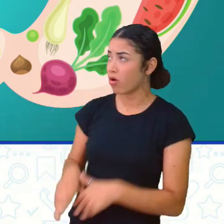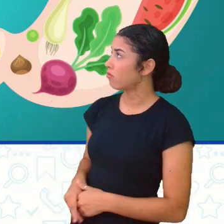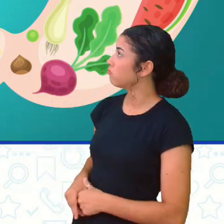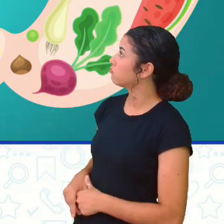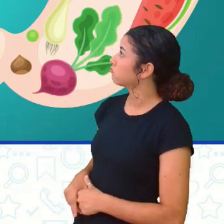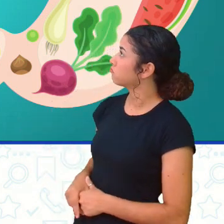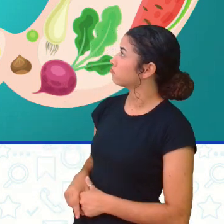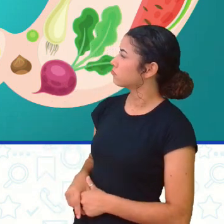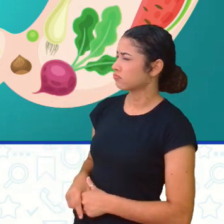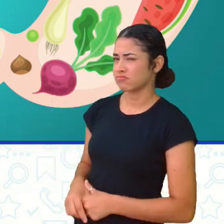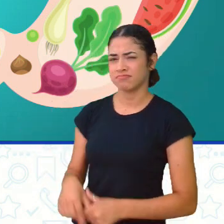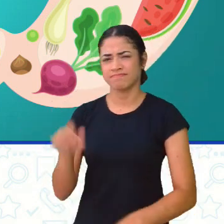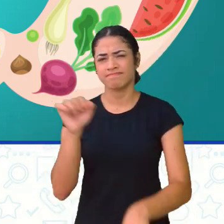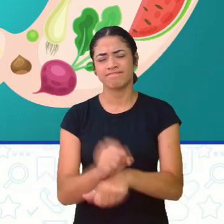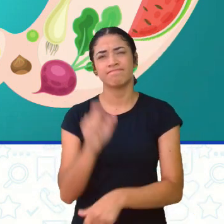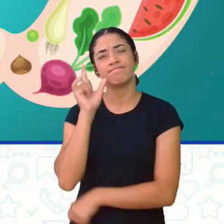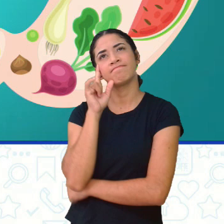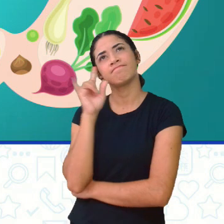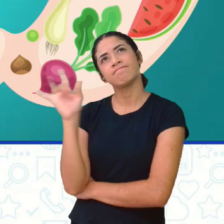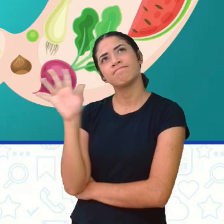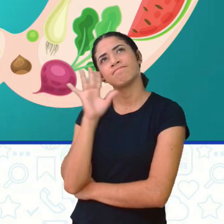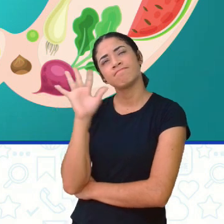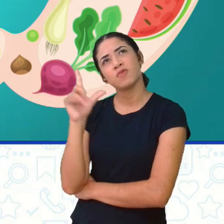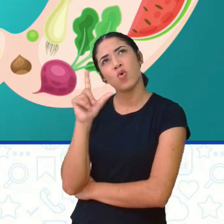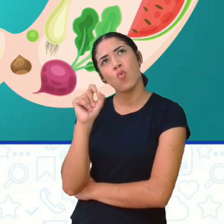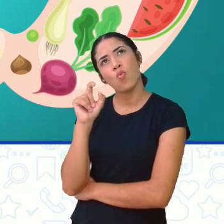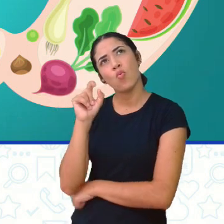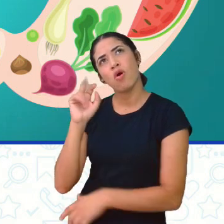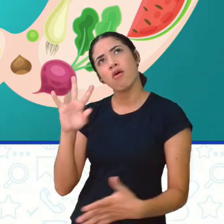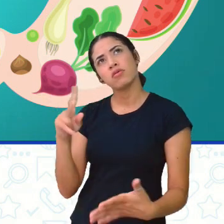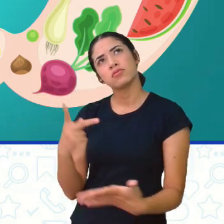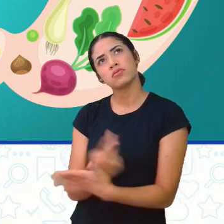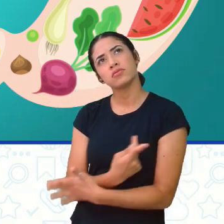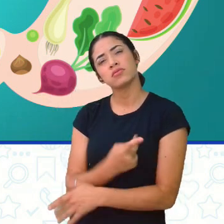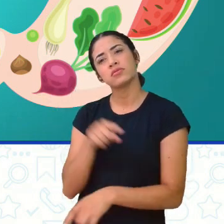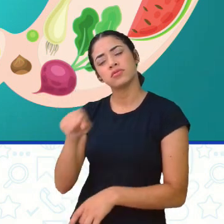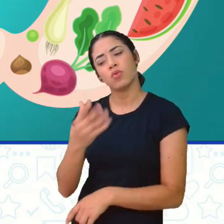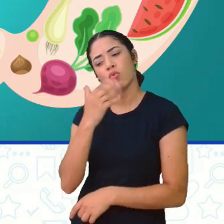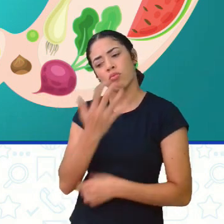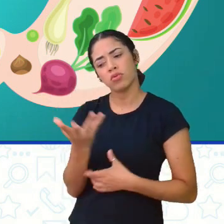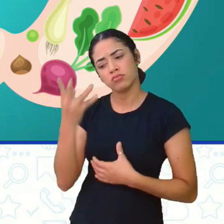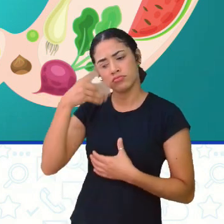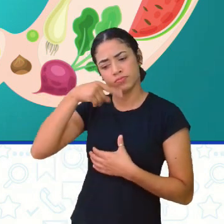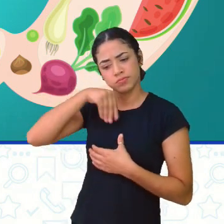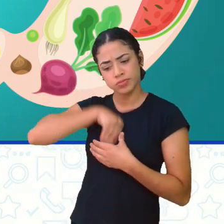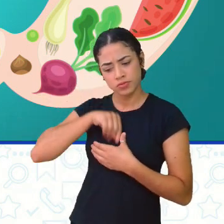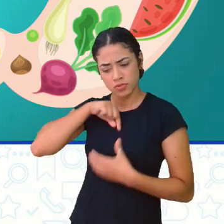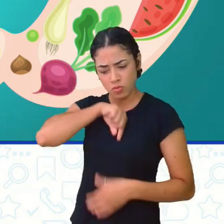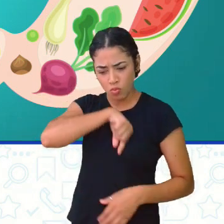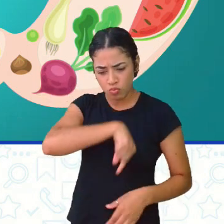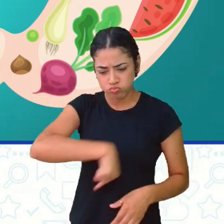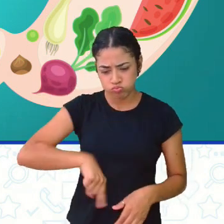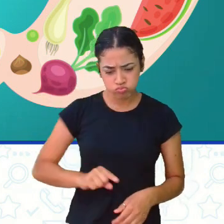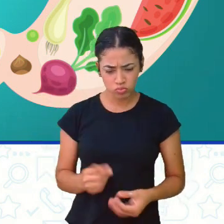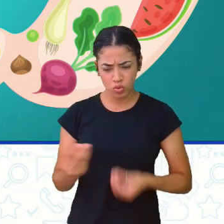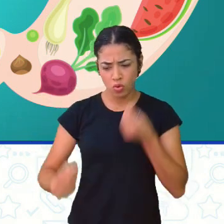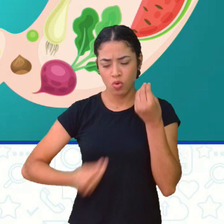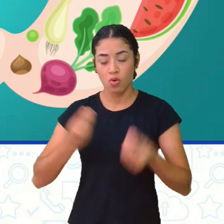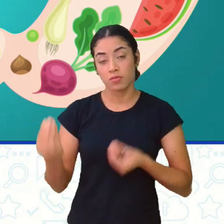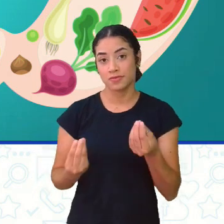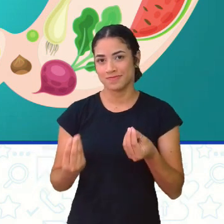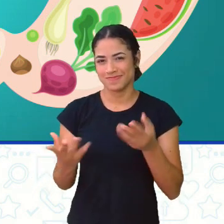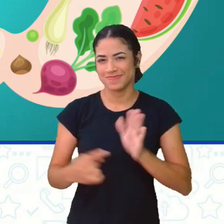hora da gente parar para pensar. O que acontece com o alimento dentro do nosso corpo? Veja que eu trouxe para vocês